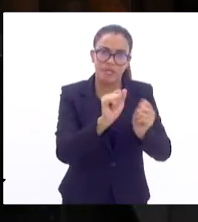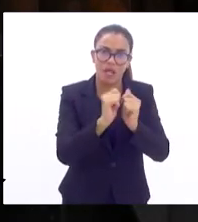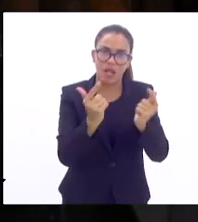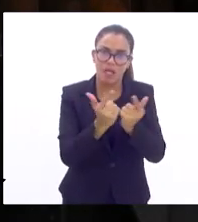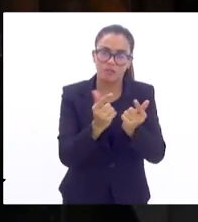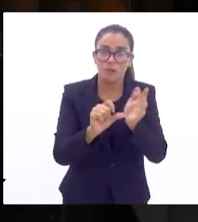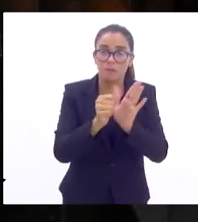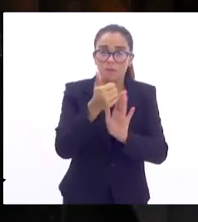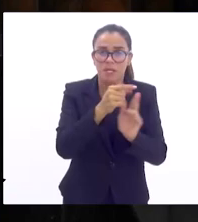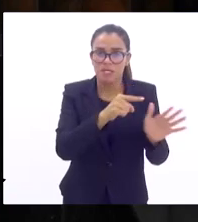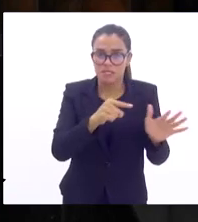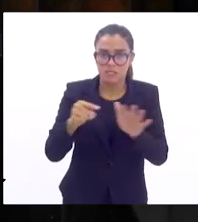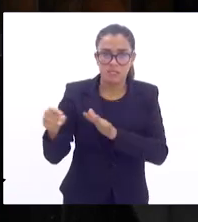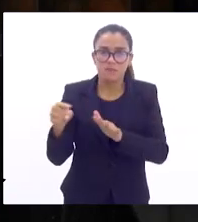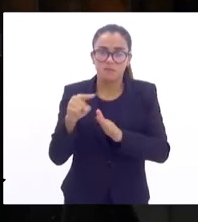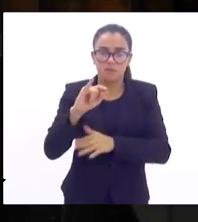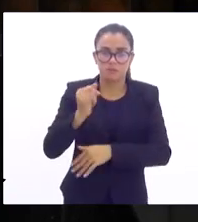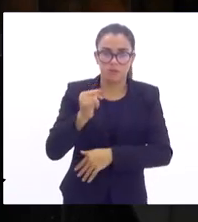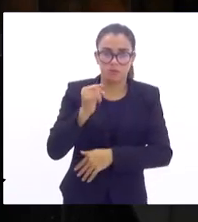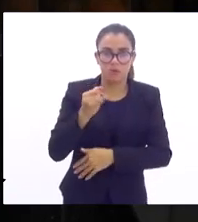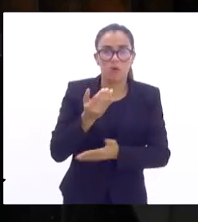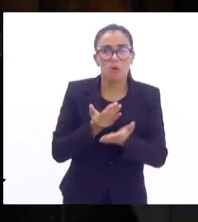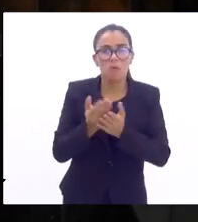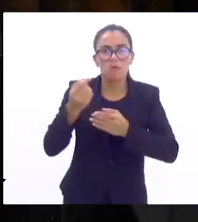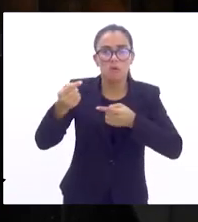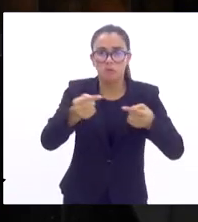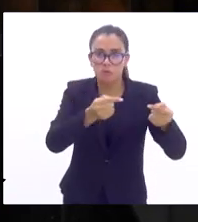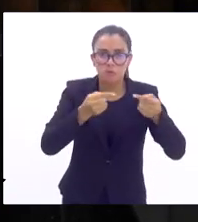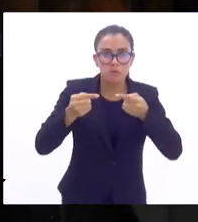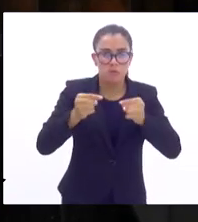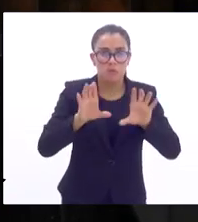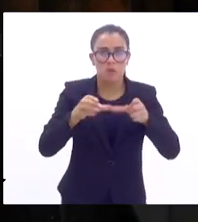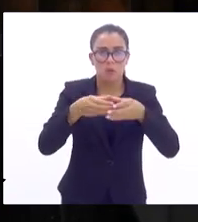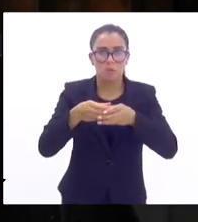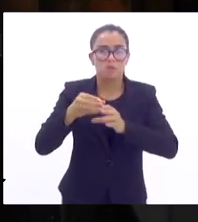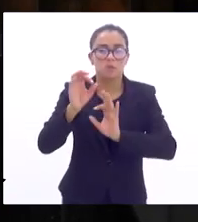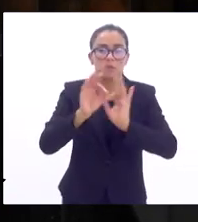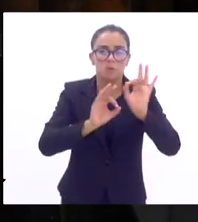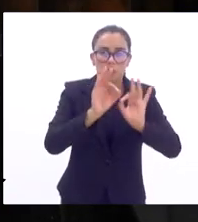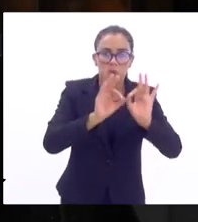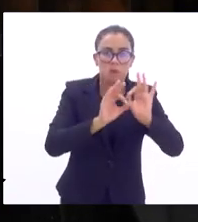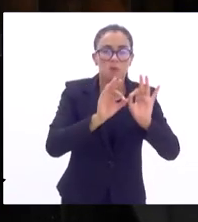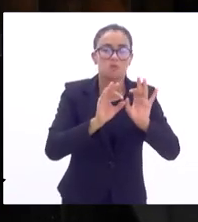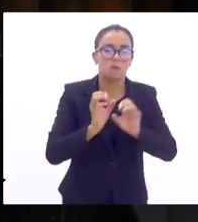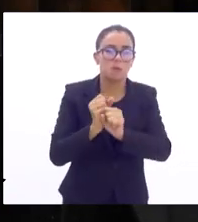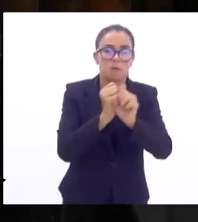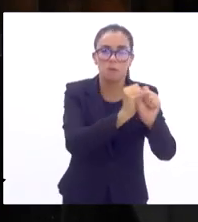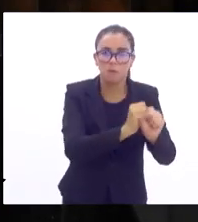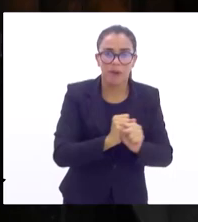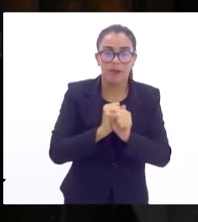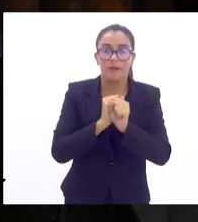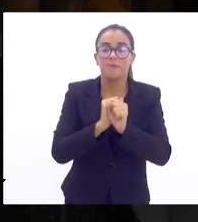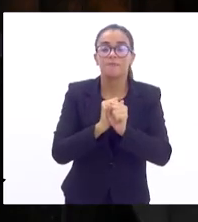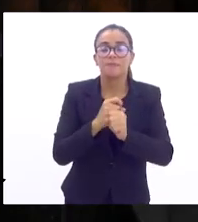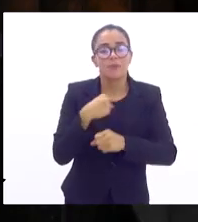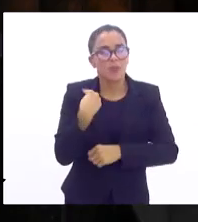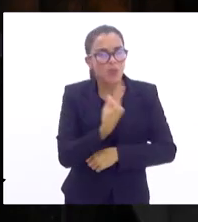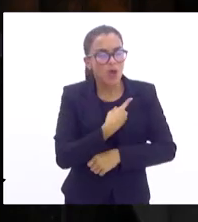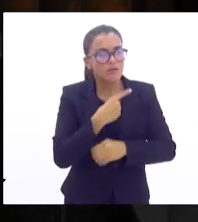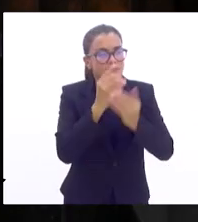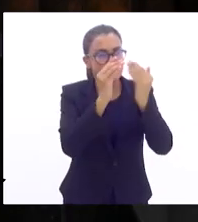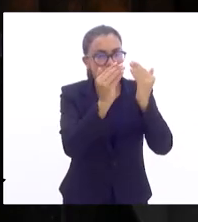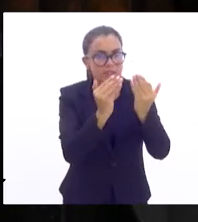primeira semana de Janeiro começaram a entrar em discussão na comissão de orçamento nós vamos verificar